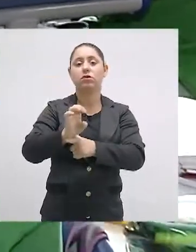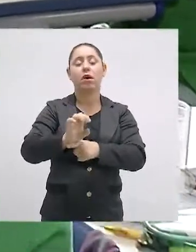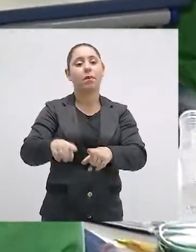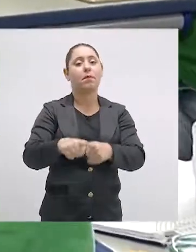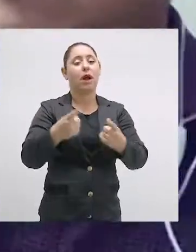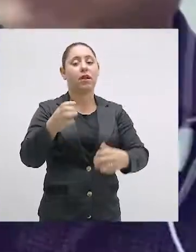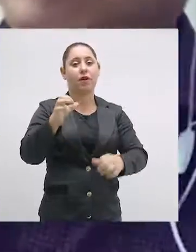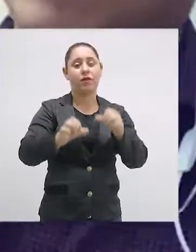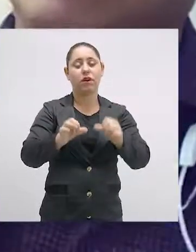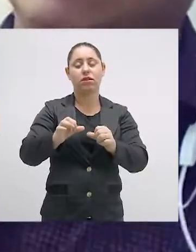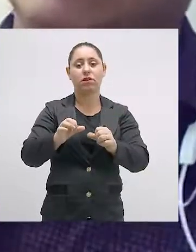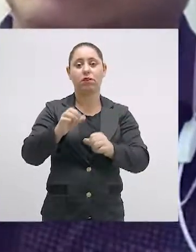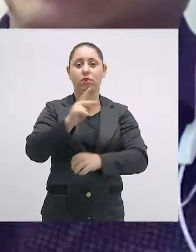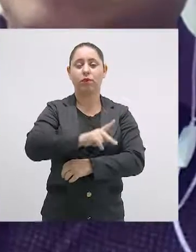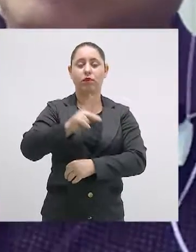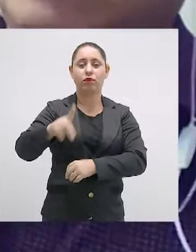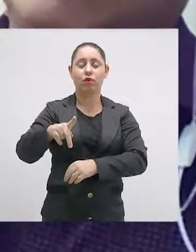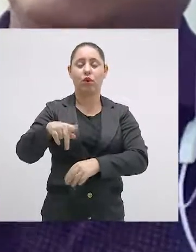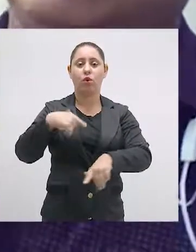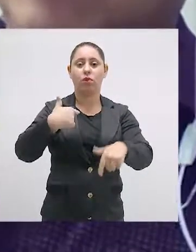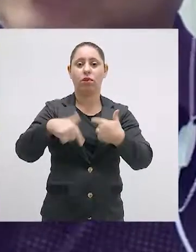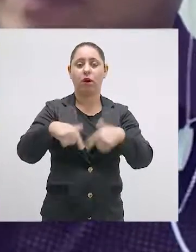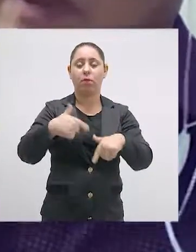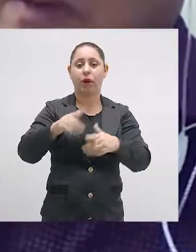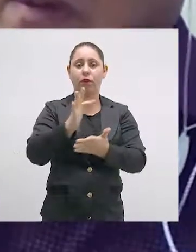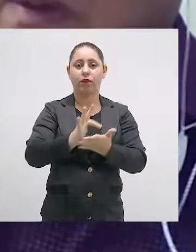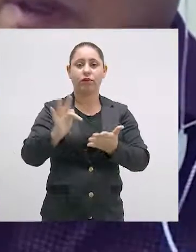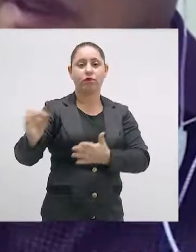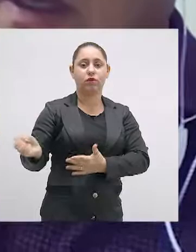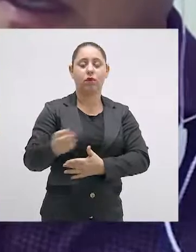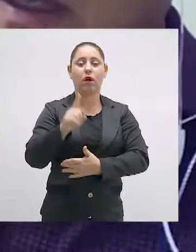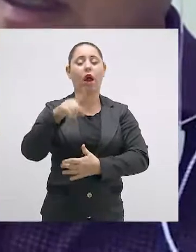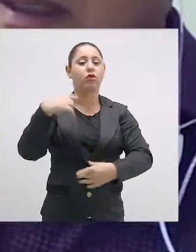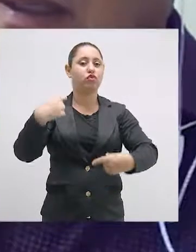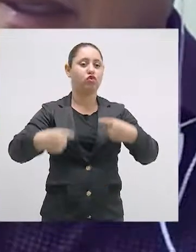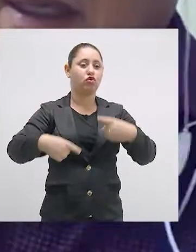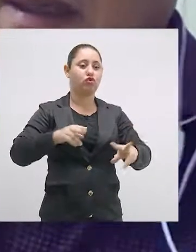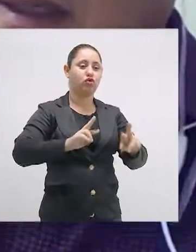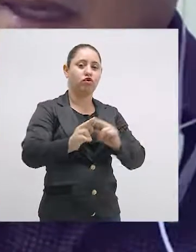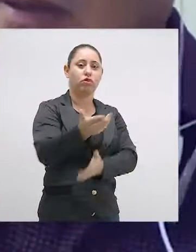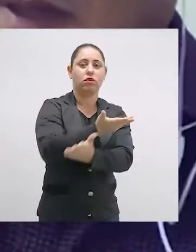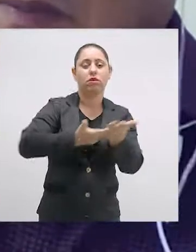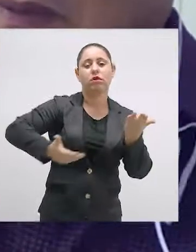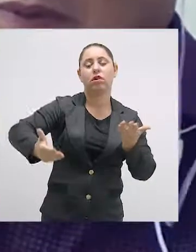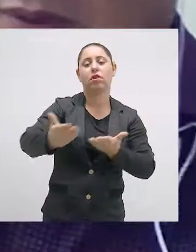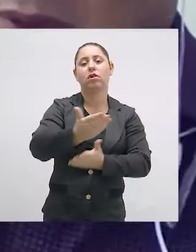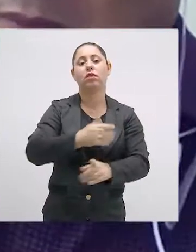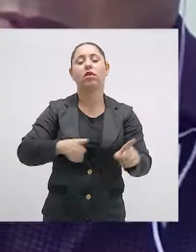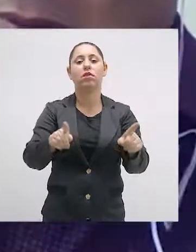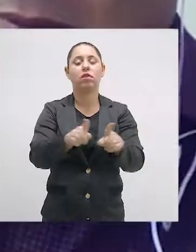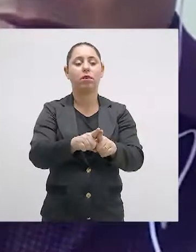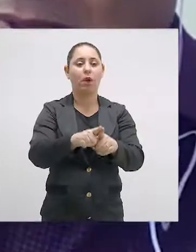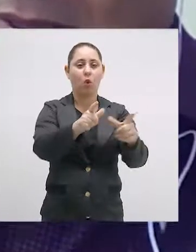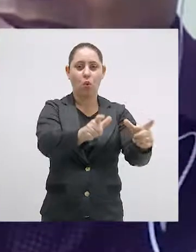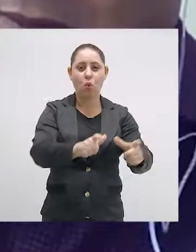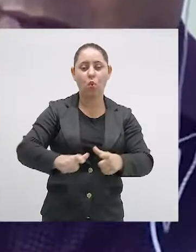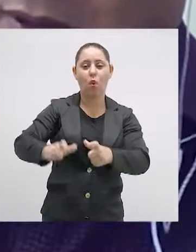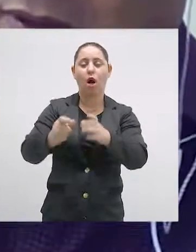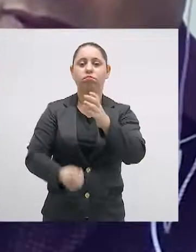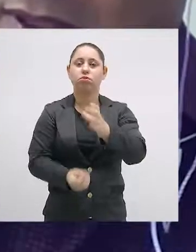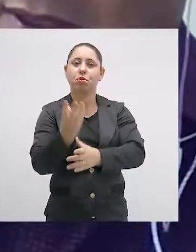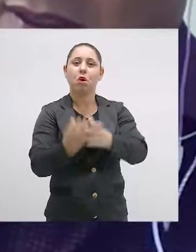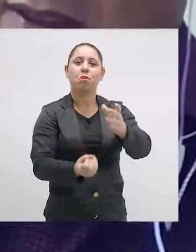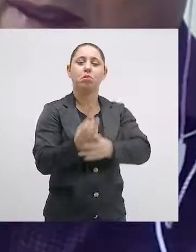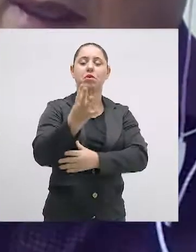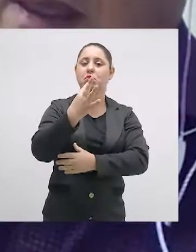no Estado. No entanto, na avaliação do professor, a atuação da nova fundação deve dialogar constantemente com